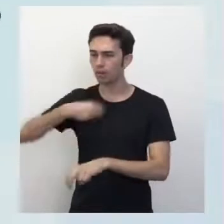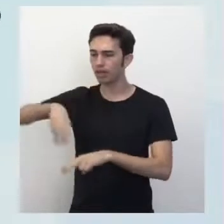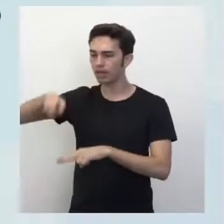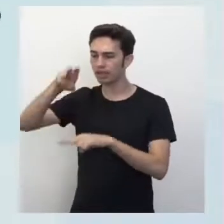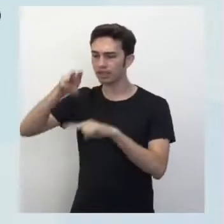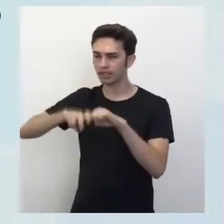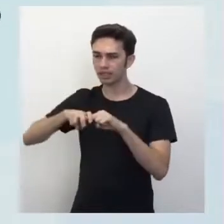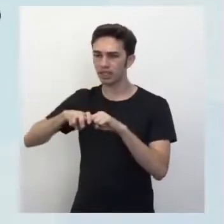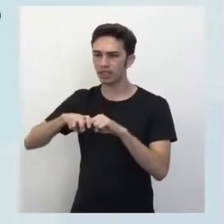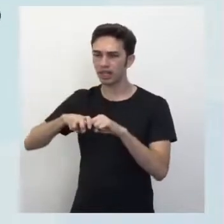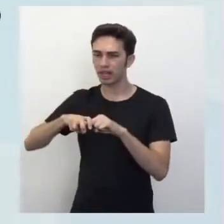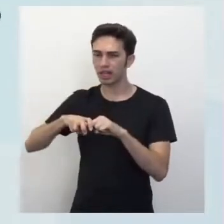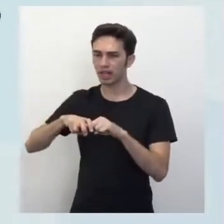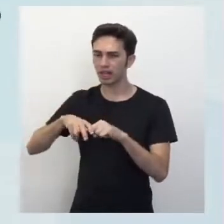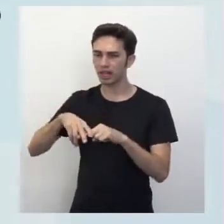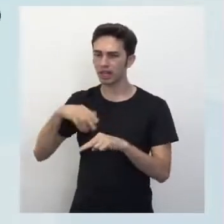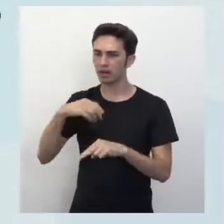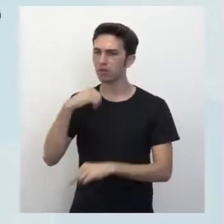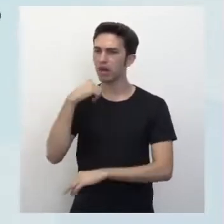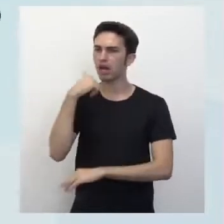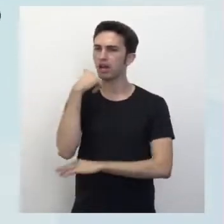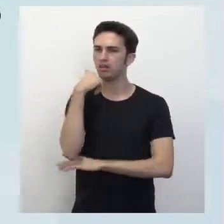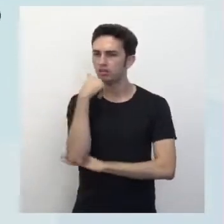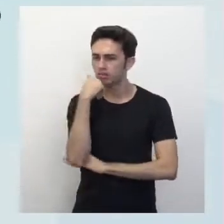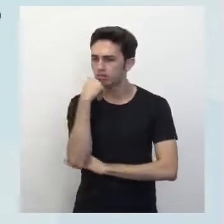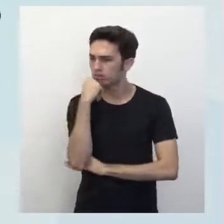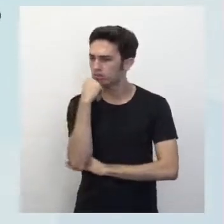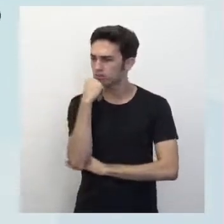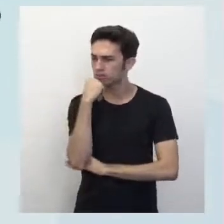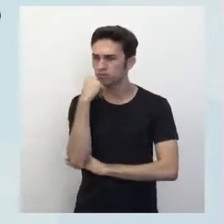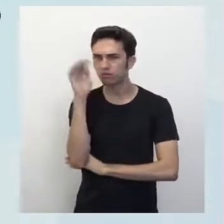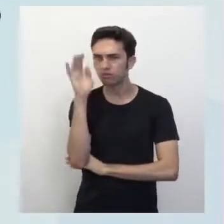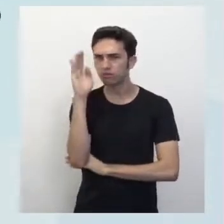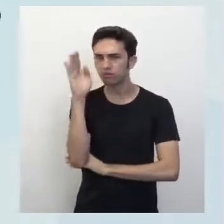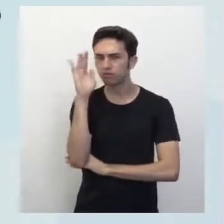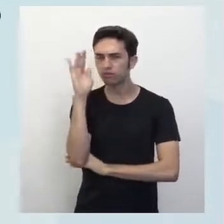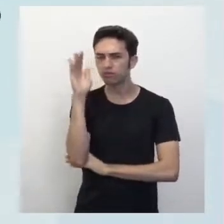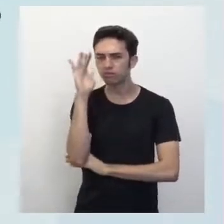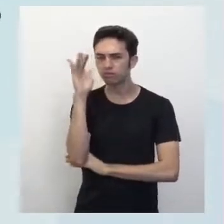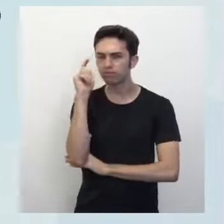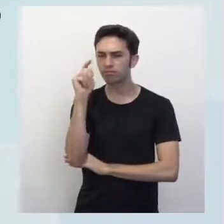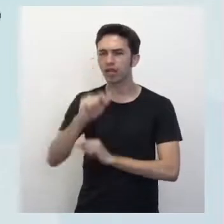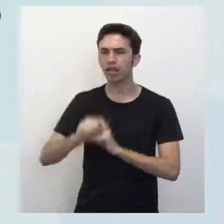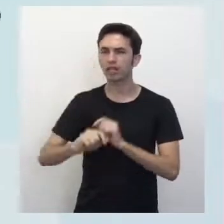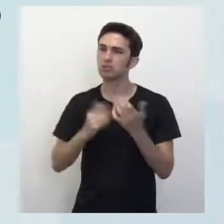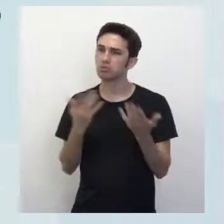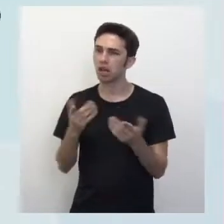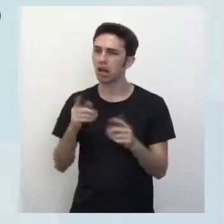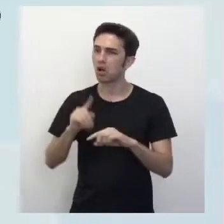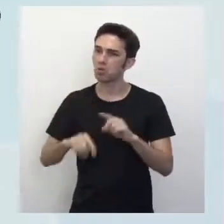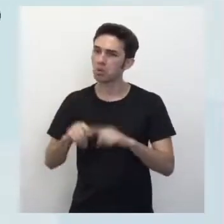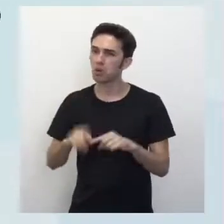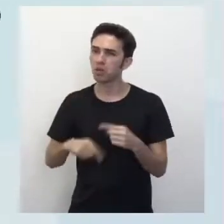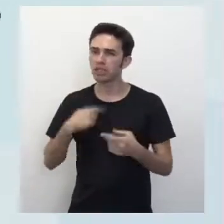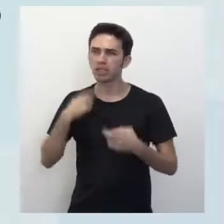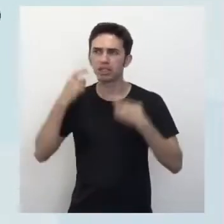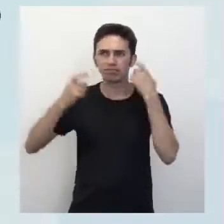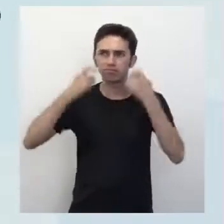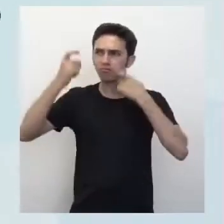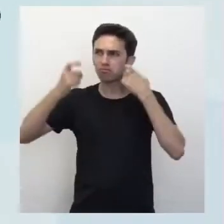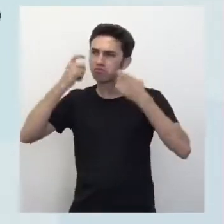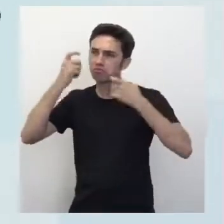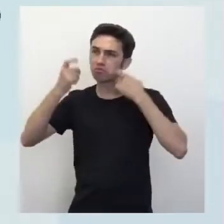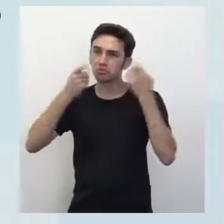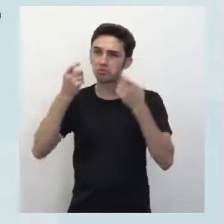apoia a sua cabeça para pensar sobre alguma coisa que com certeza estava o inquietando